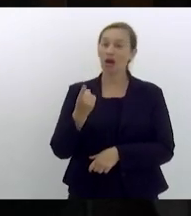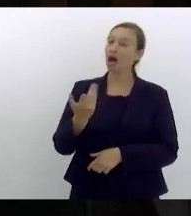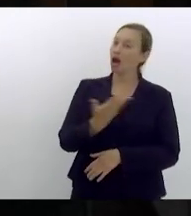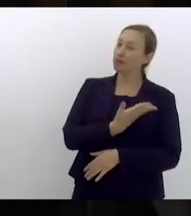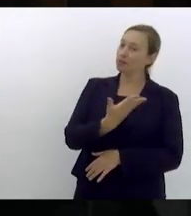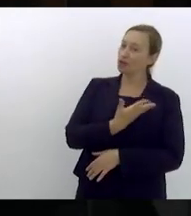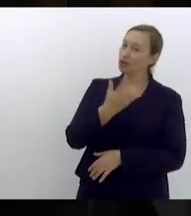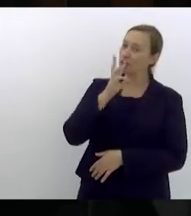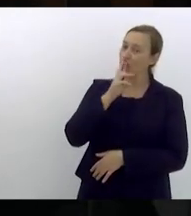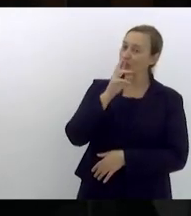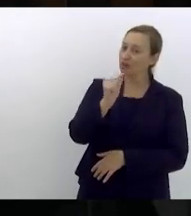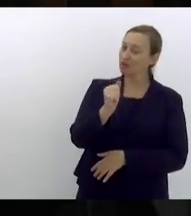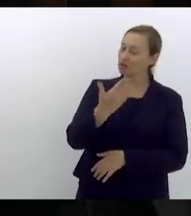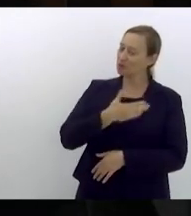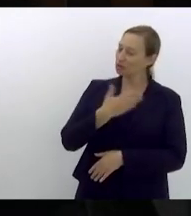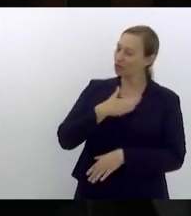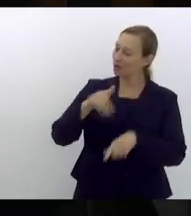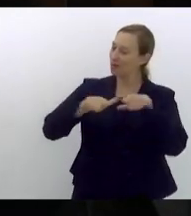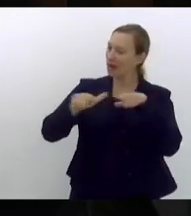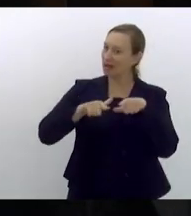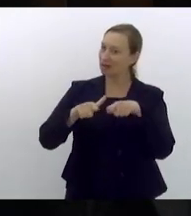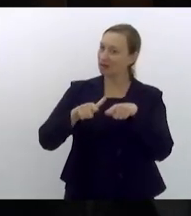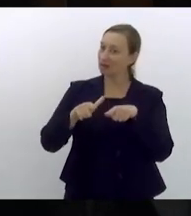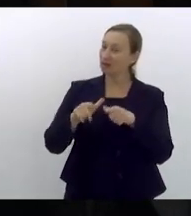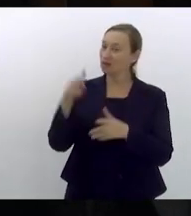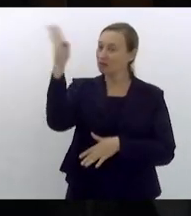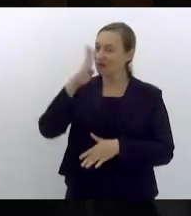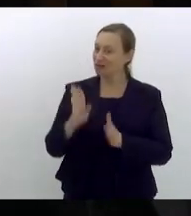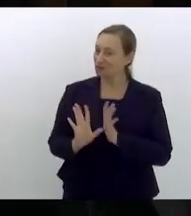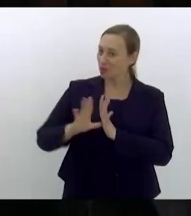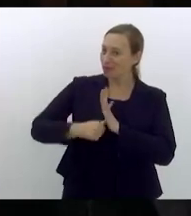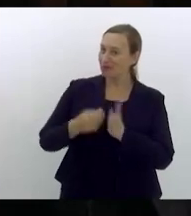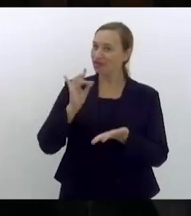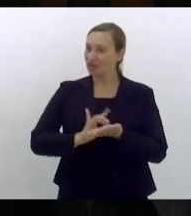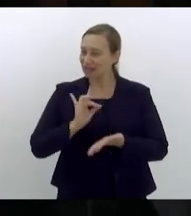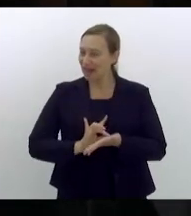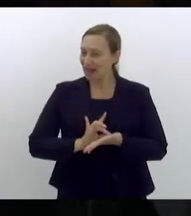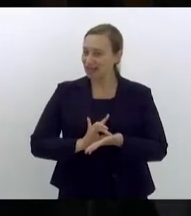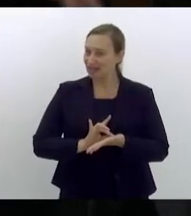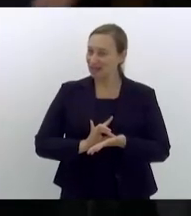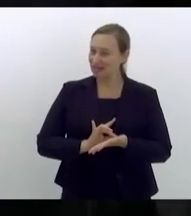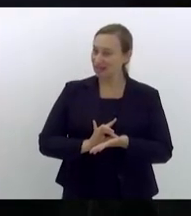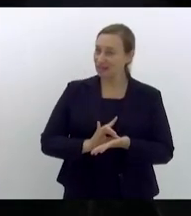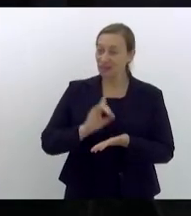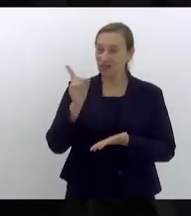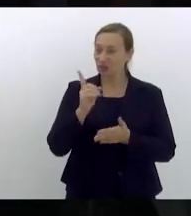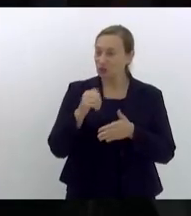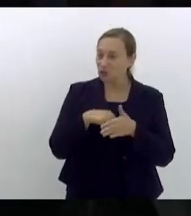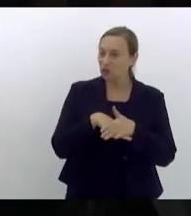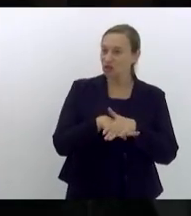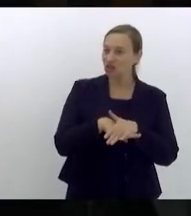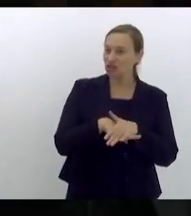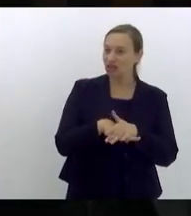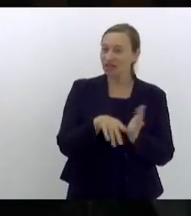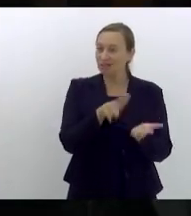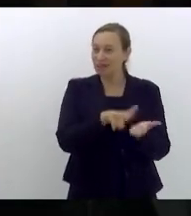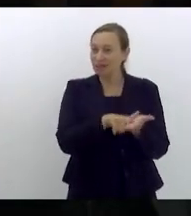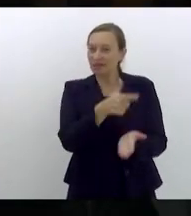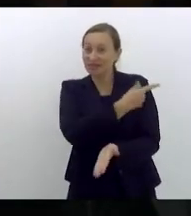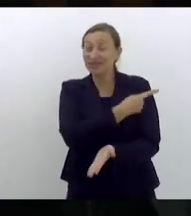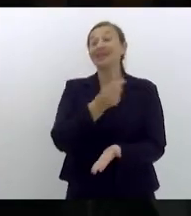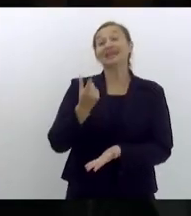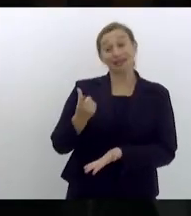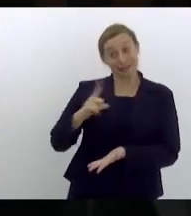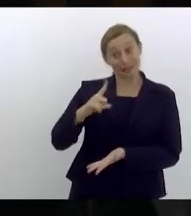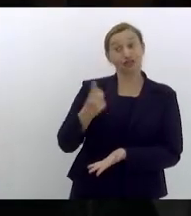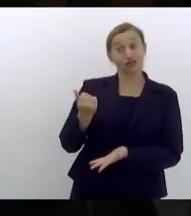que era do meu mandato quando o Brasil no Brasil de verdade que roubava de verdade não escondia só a carteira de vacinação escondia dinheiro